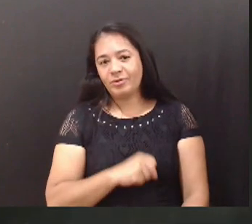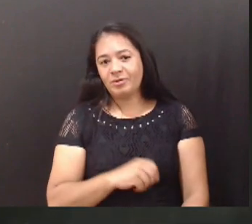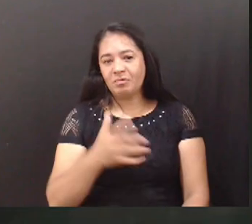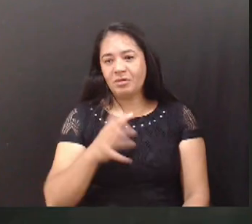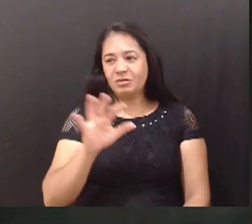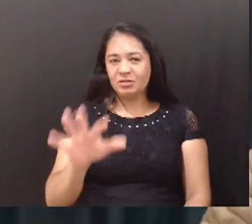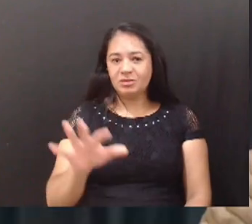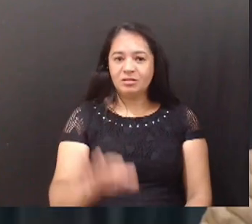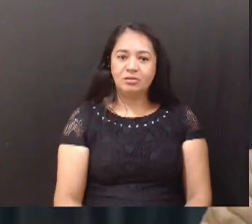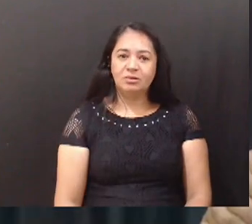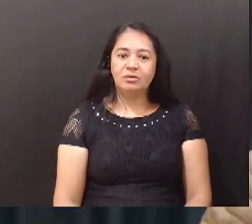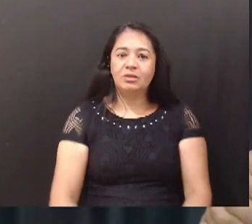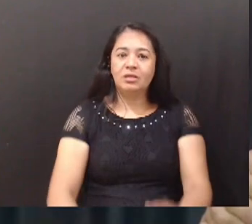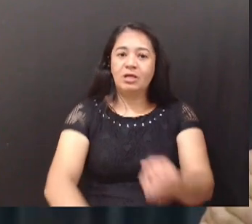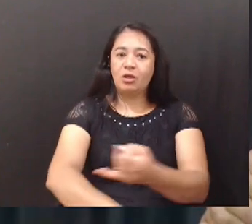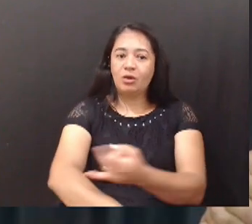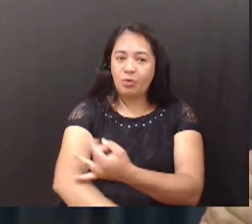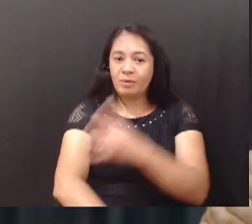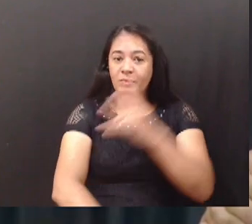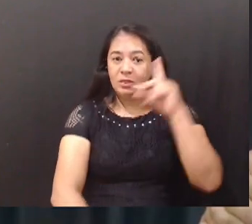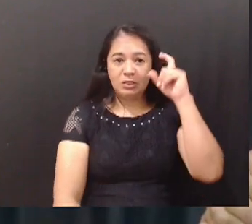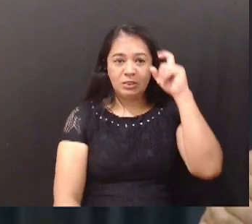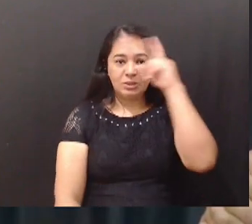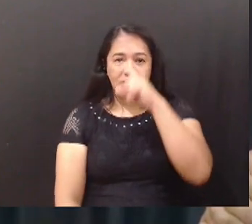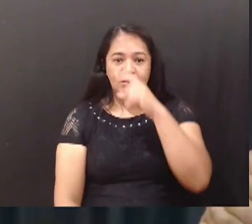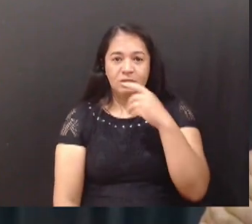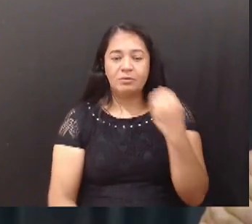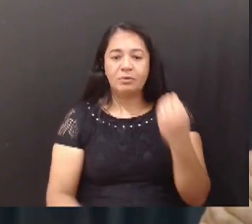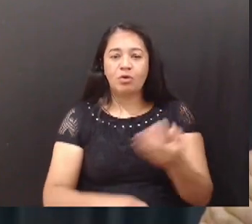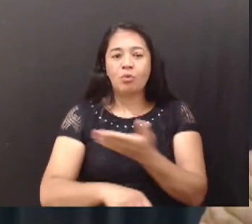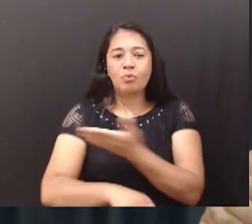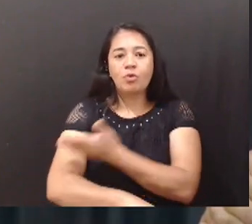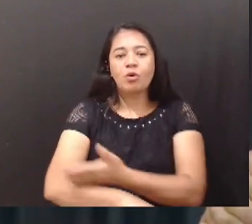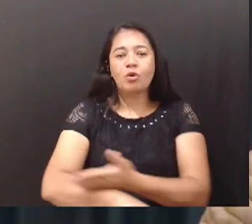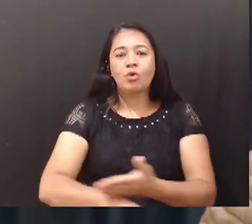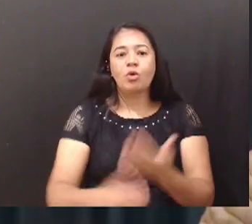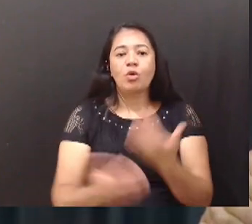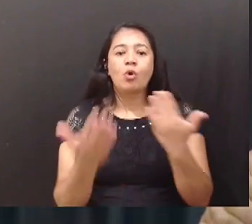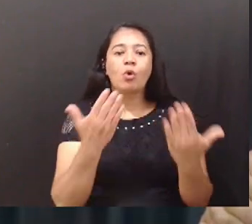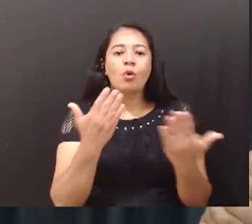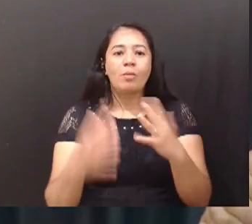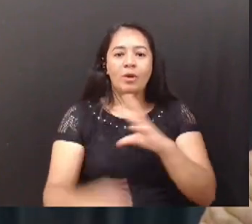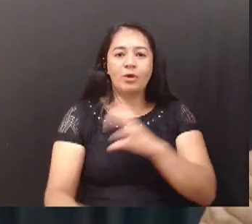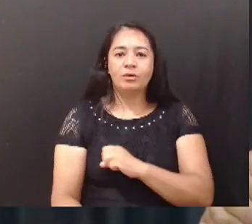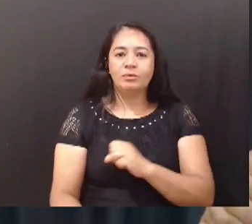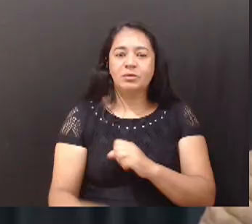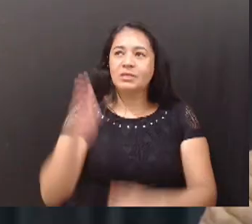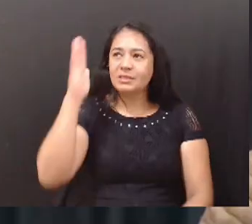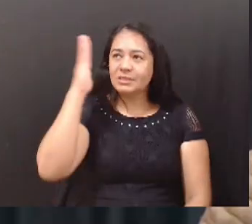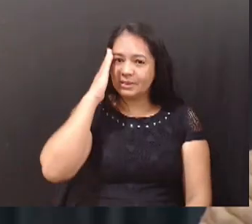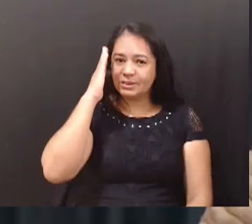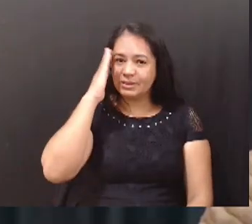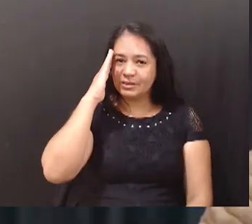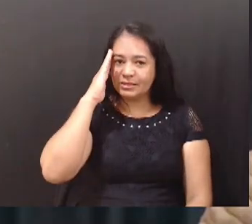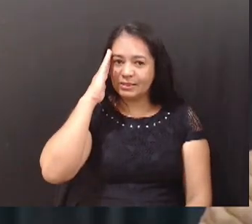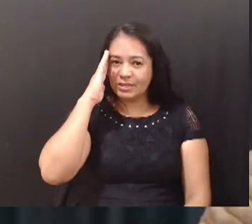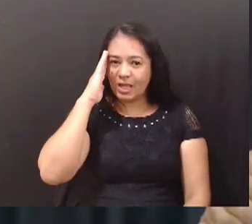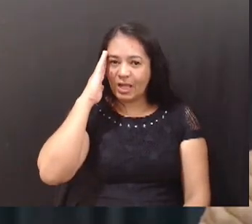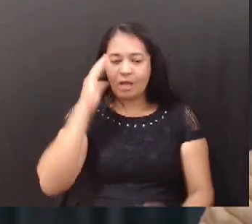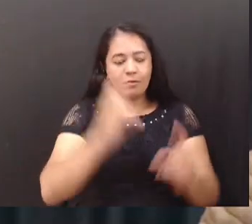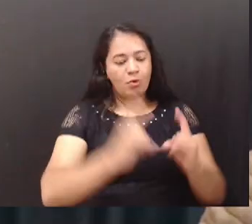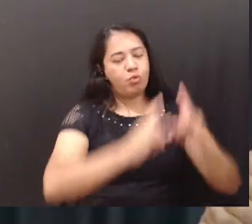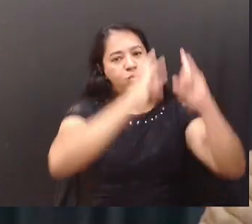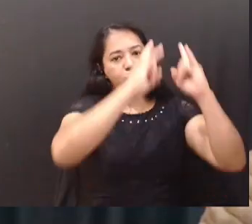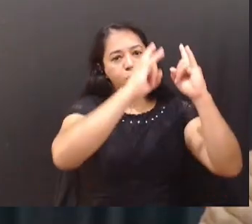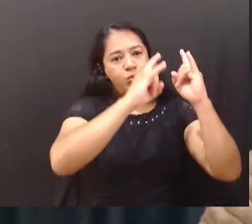emoção complexa, como eu disse. Sabe como eu costumo comparar o amor? Eu falo que... Sabe aqueles prédios que tem os pilares e a garagem aí embaixo? Sim. Então,